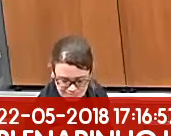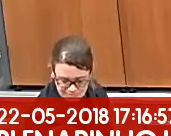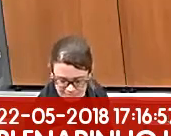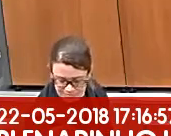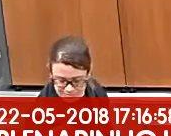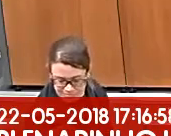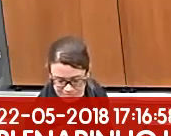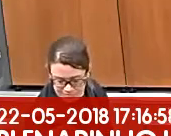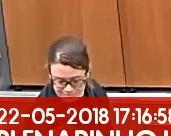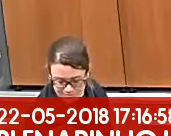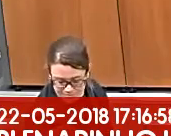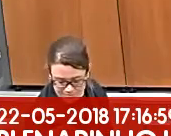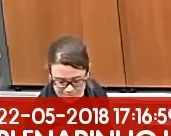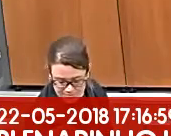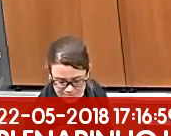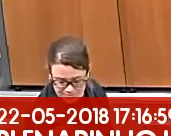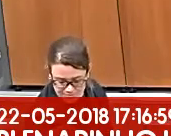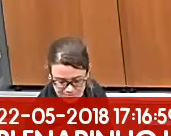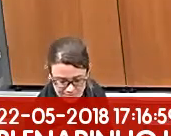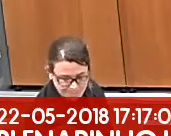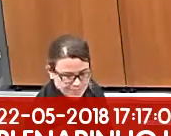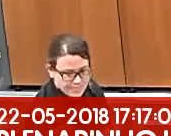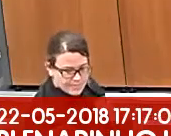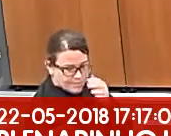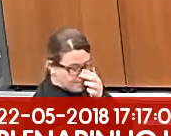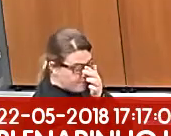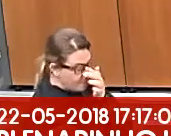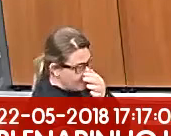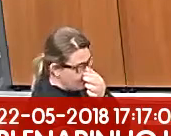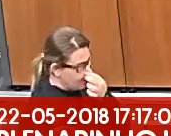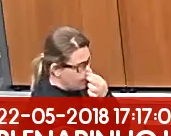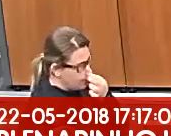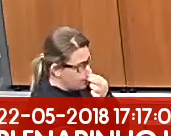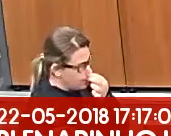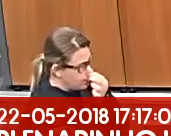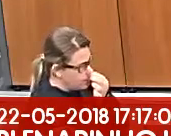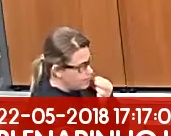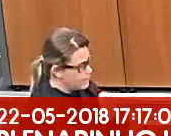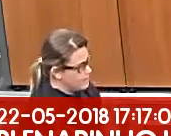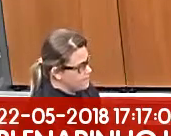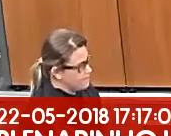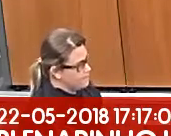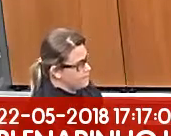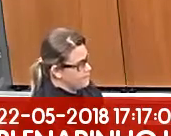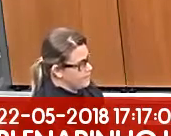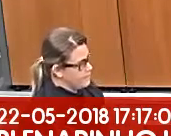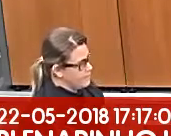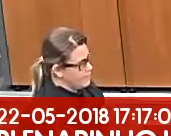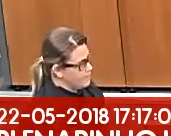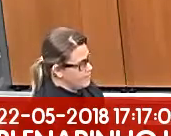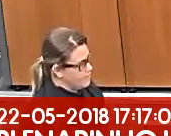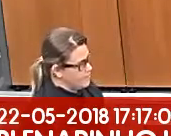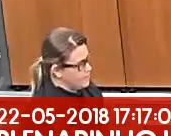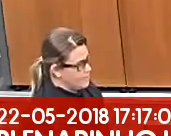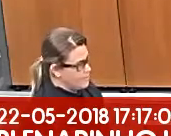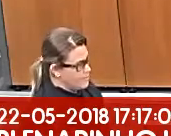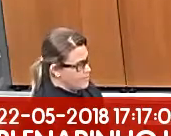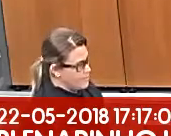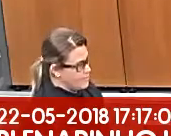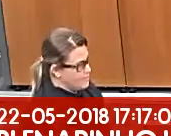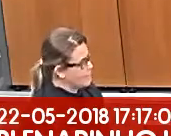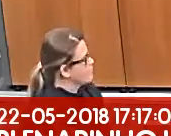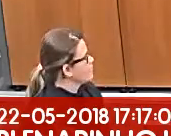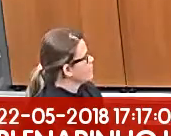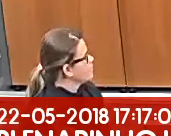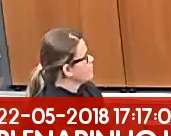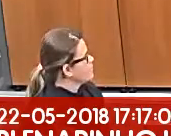só para Itabira, né? A nossa escola aqui, Francisco, precisa, quem sabe, de algum representante lá. A dona